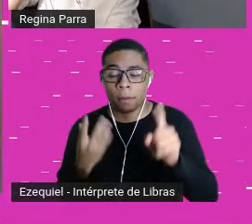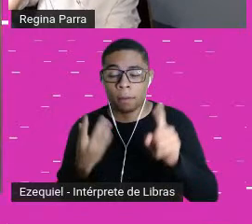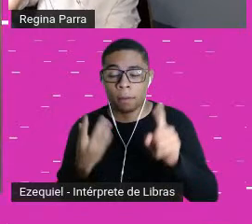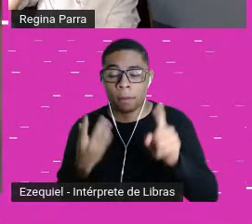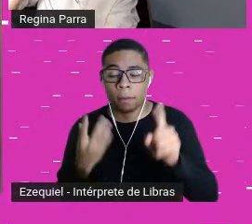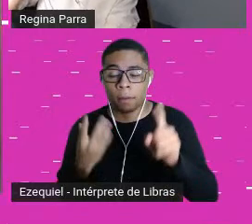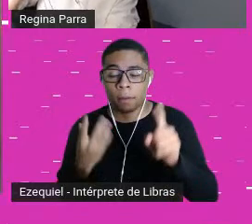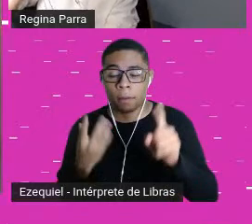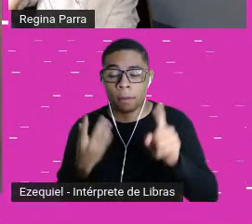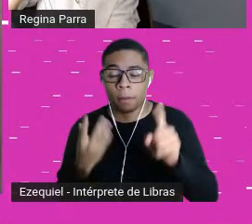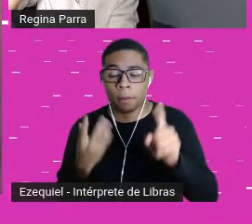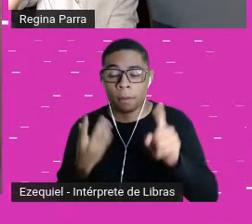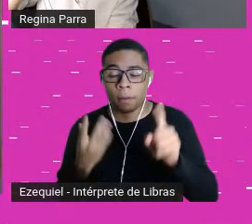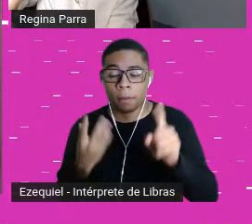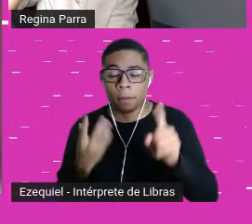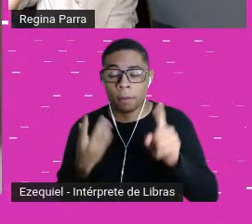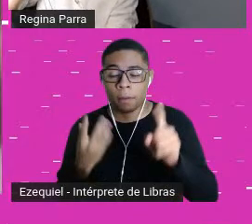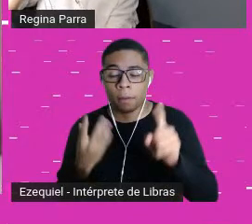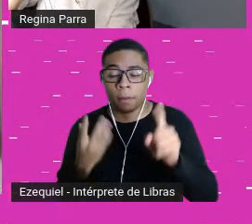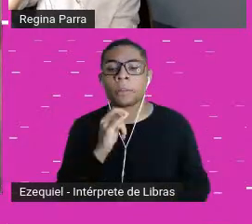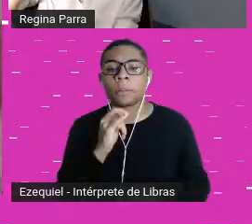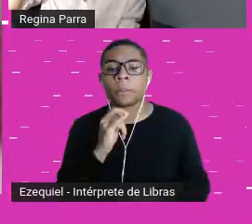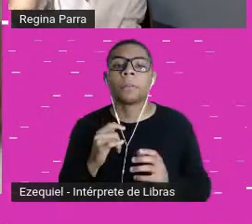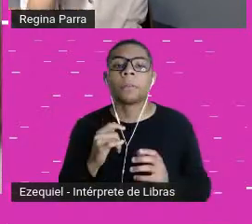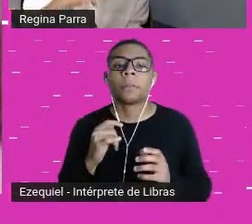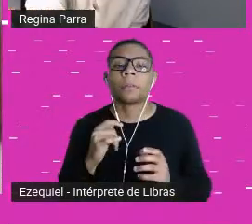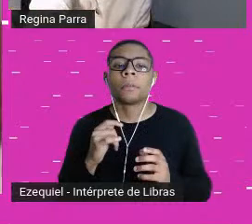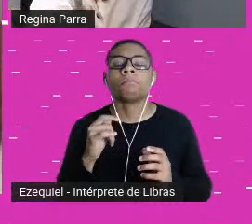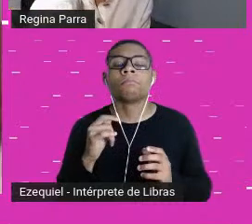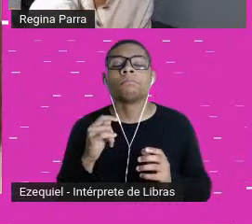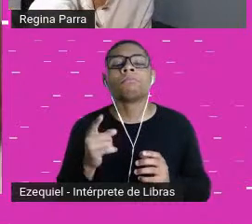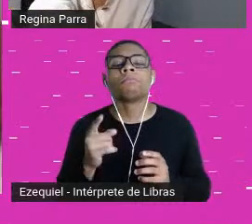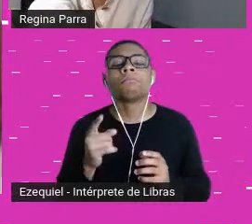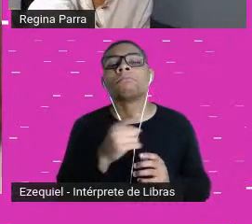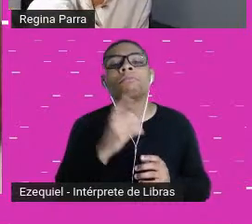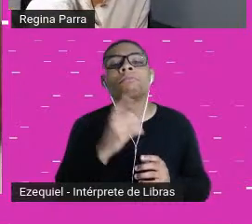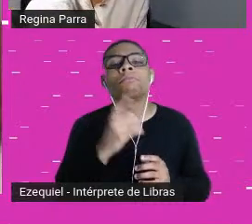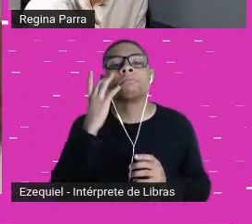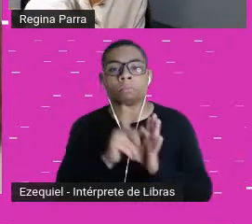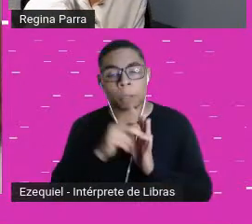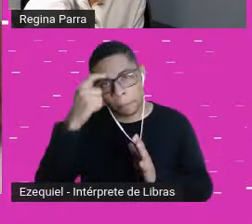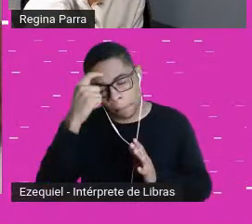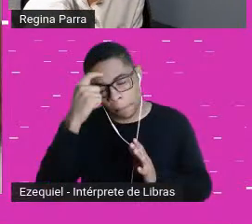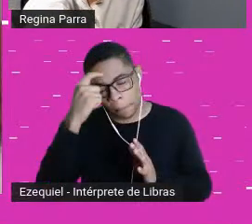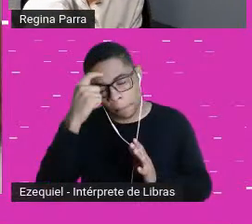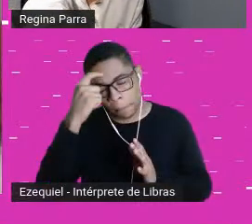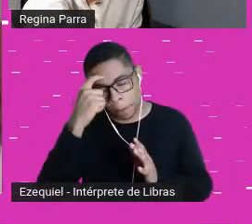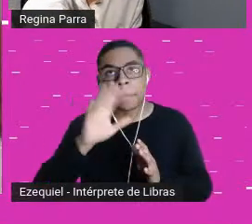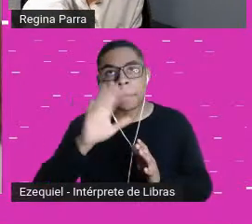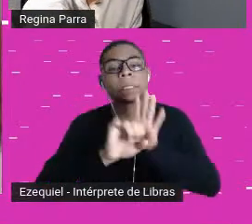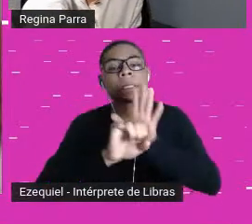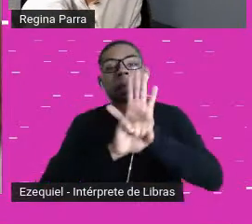o que que vocês trariam assim dessa memória mais simbólica talvez e que tenha sido